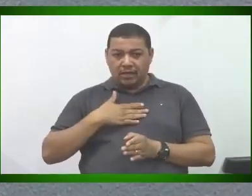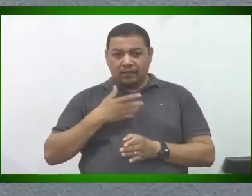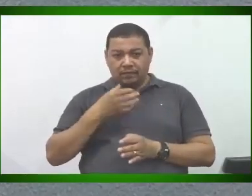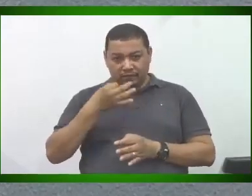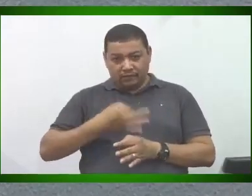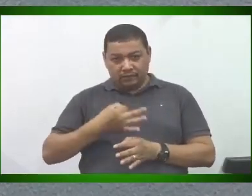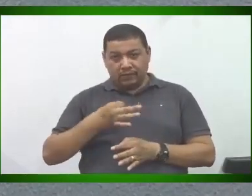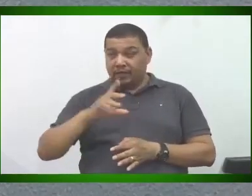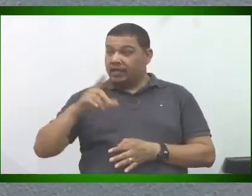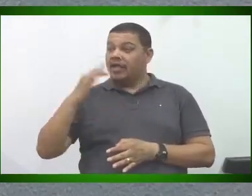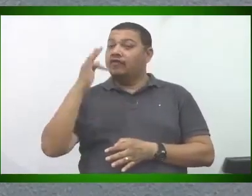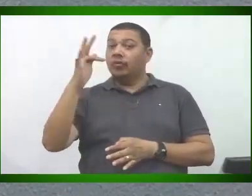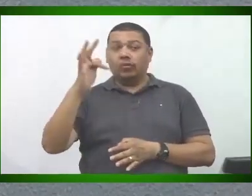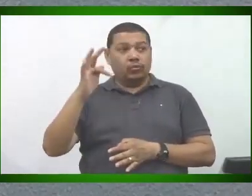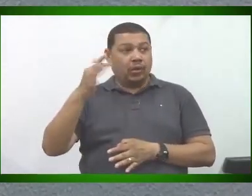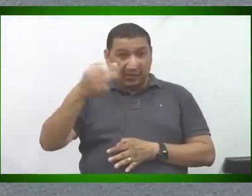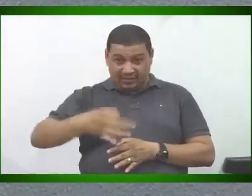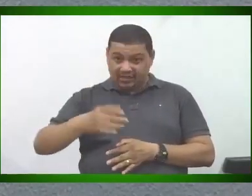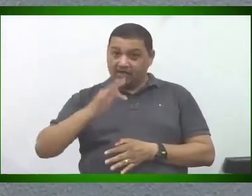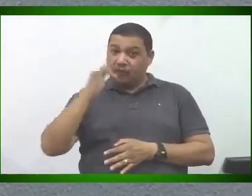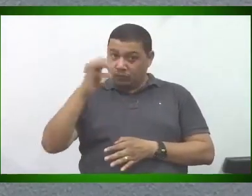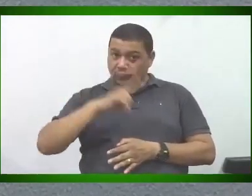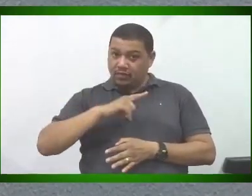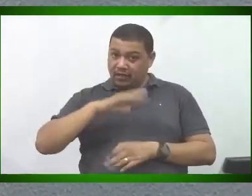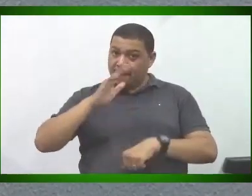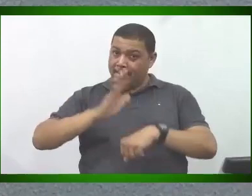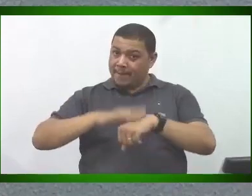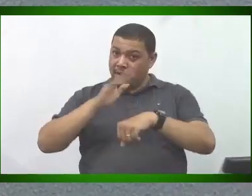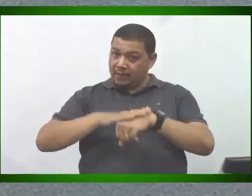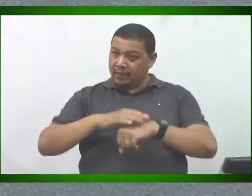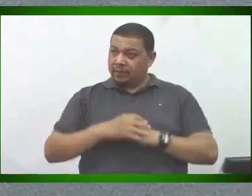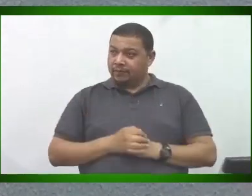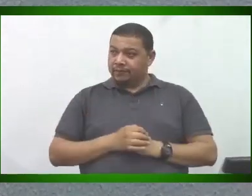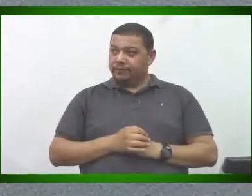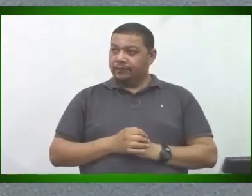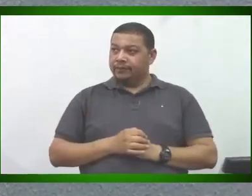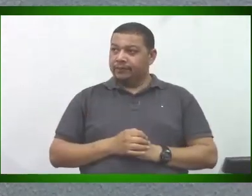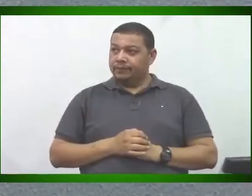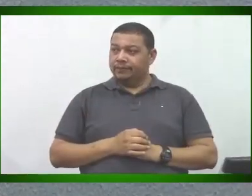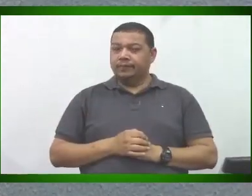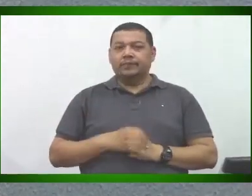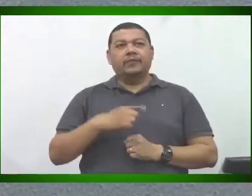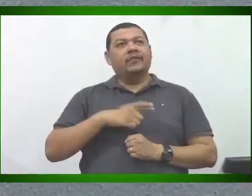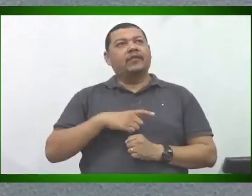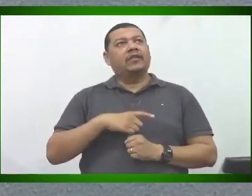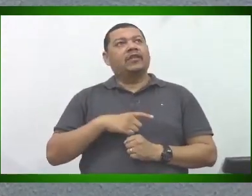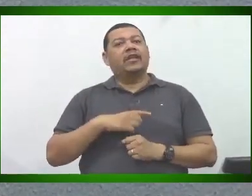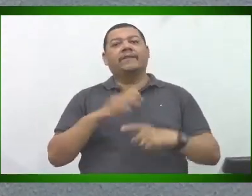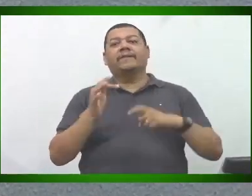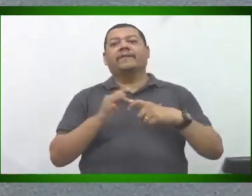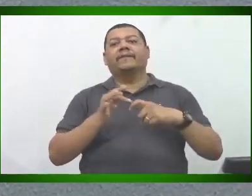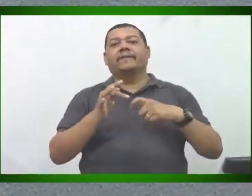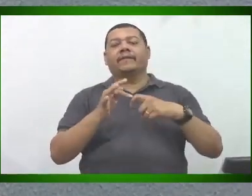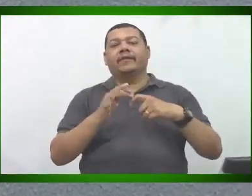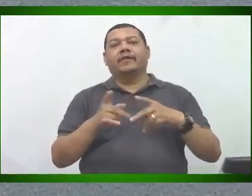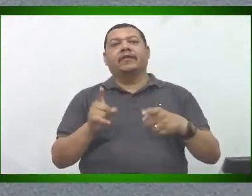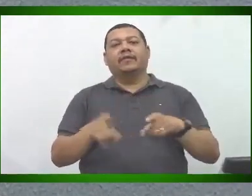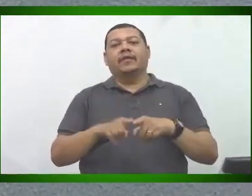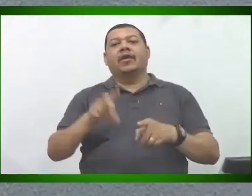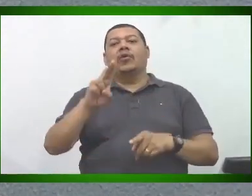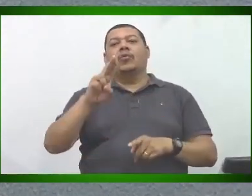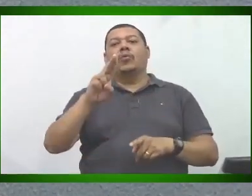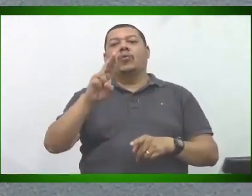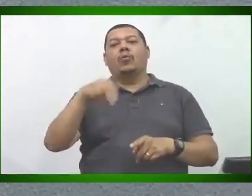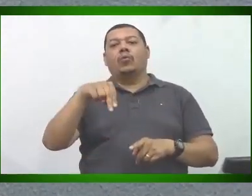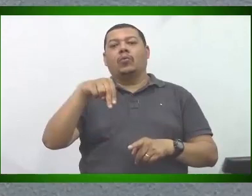haverá mais aí. Então, quero aqui parabenizar. Estavam lá também a Unifacimed, e também a Unimed,